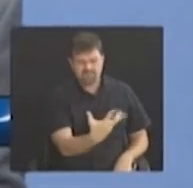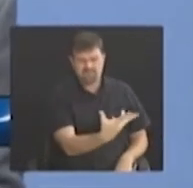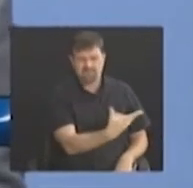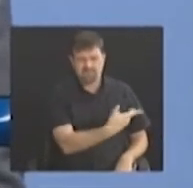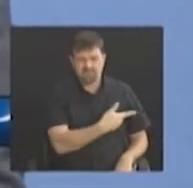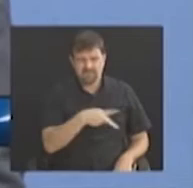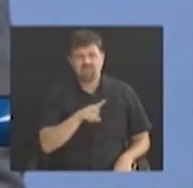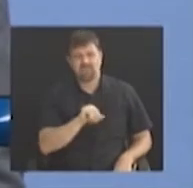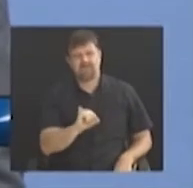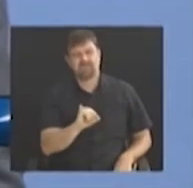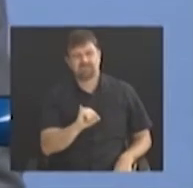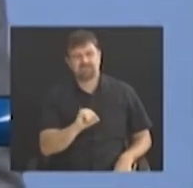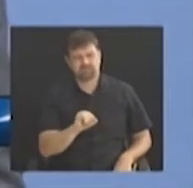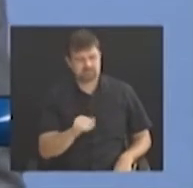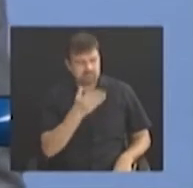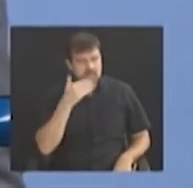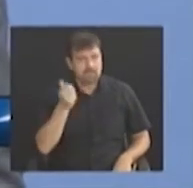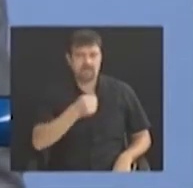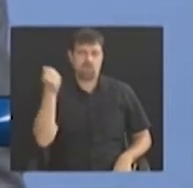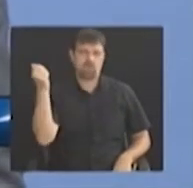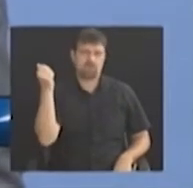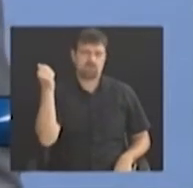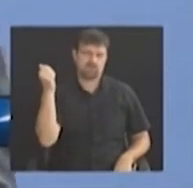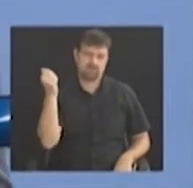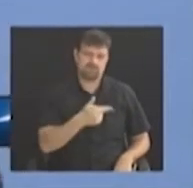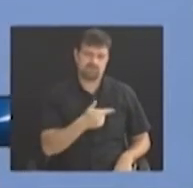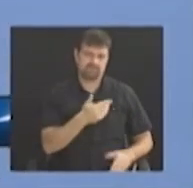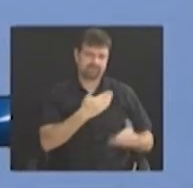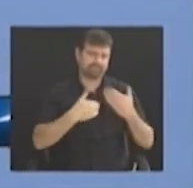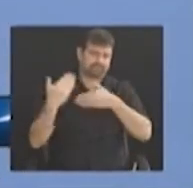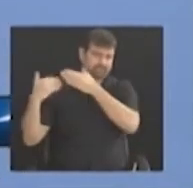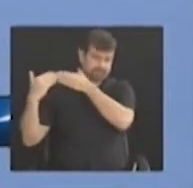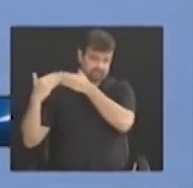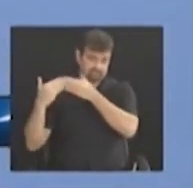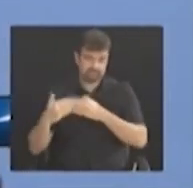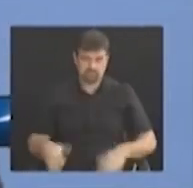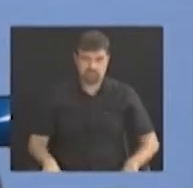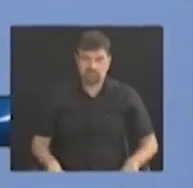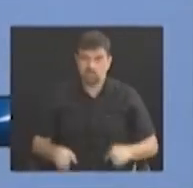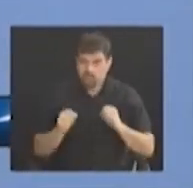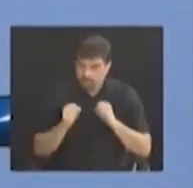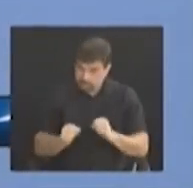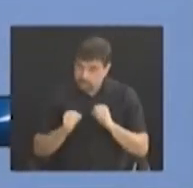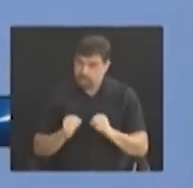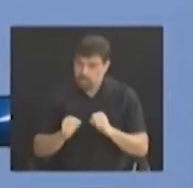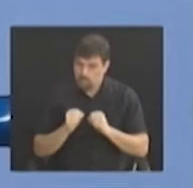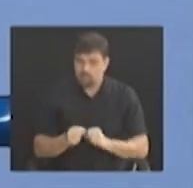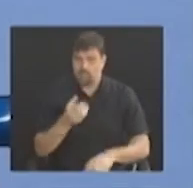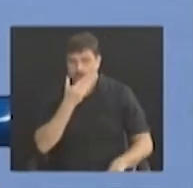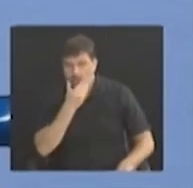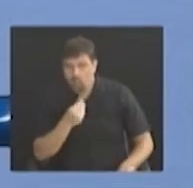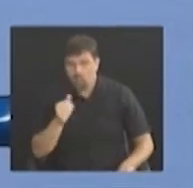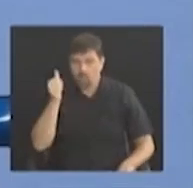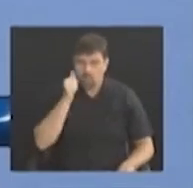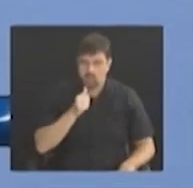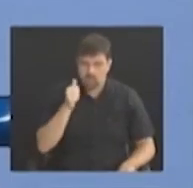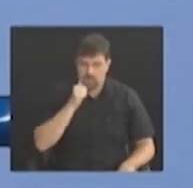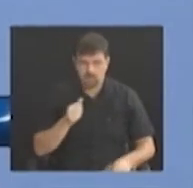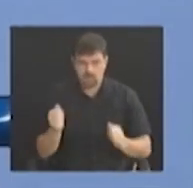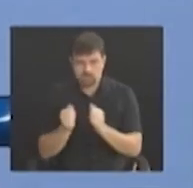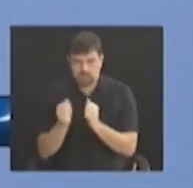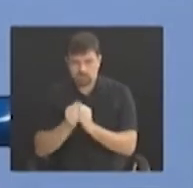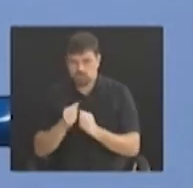ficar melhor do que era antes. A senhora pode sim, o senhor, levar